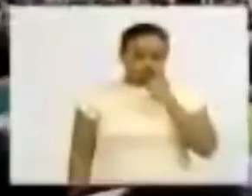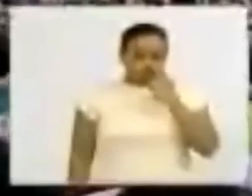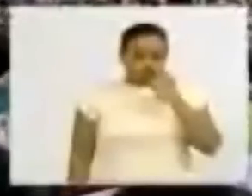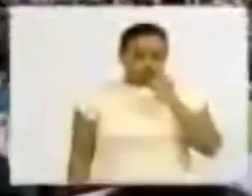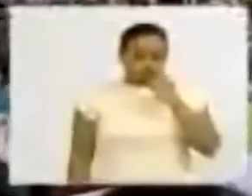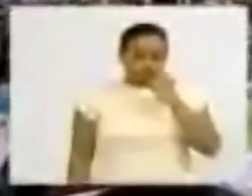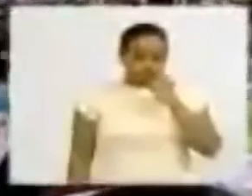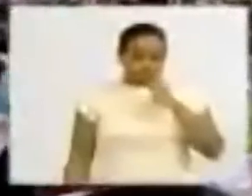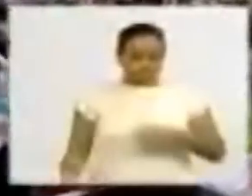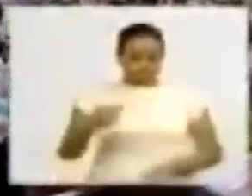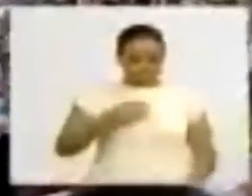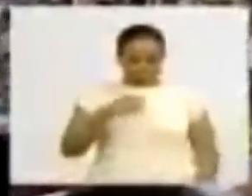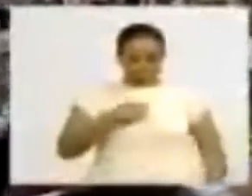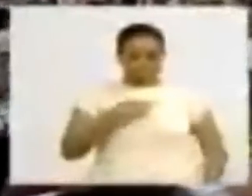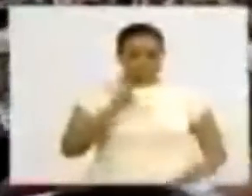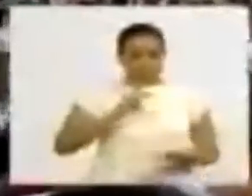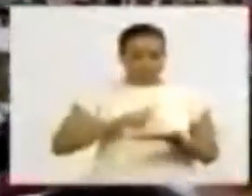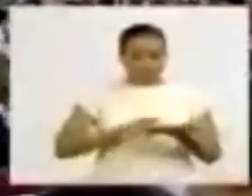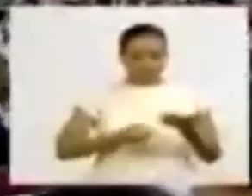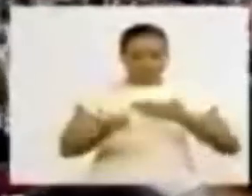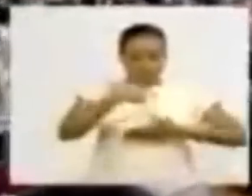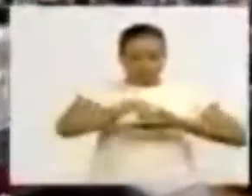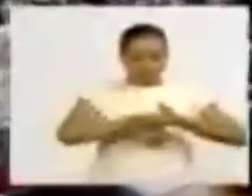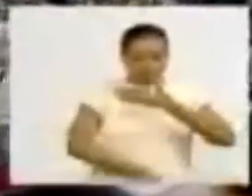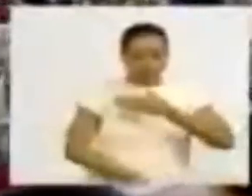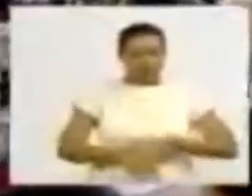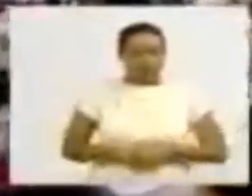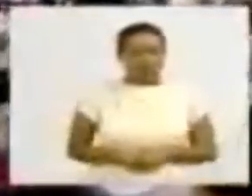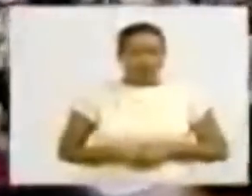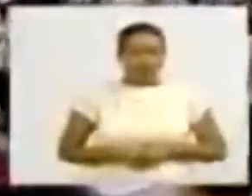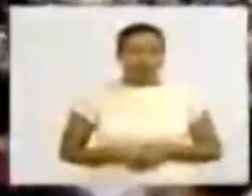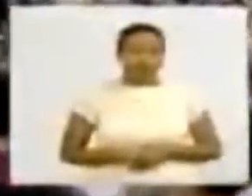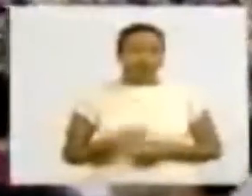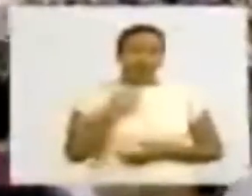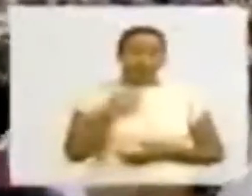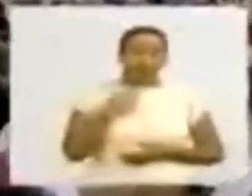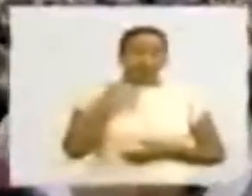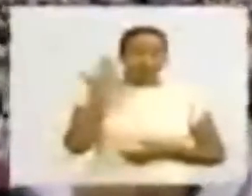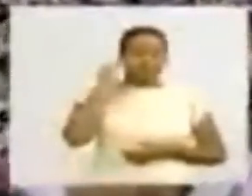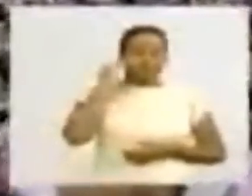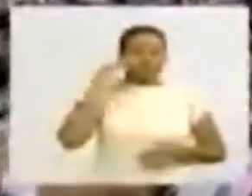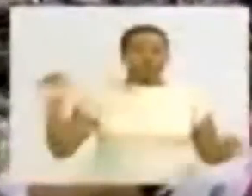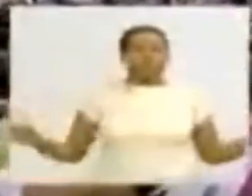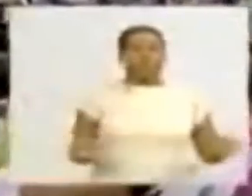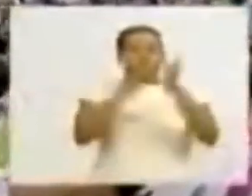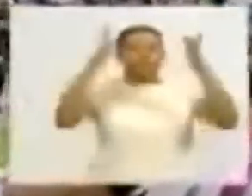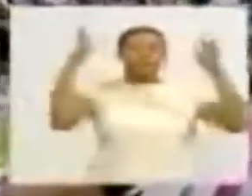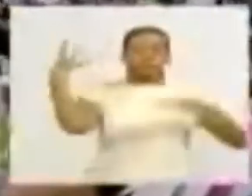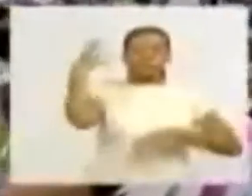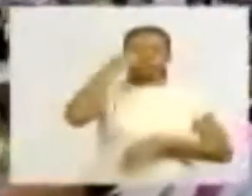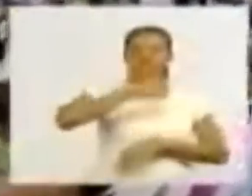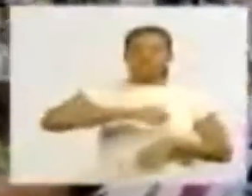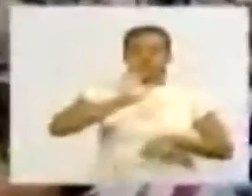minha gente, do fundo do meu coração, não posso compreender que haja um milagre mais bonito do que esse,